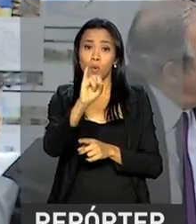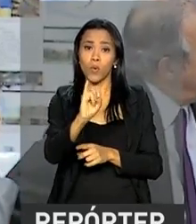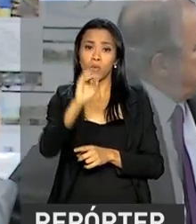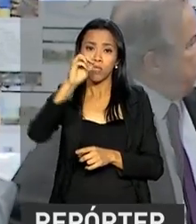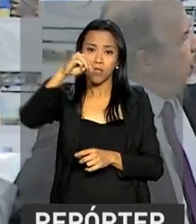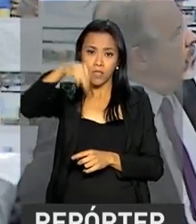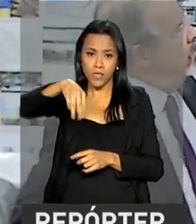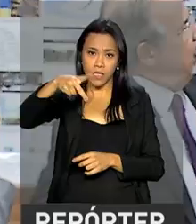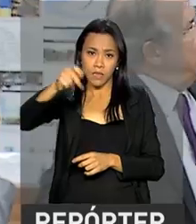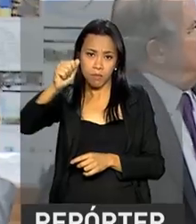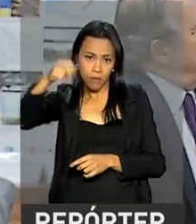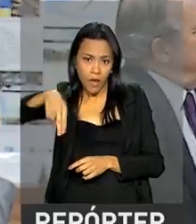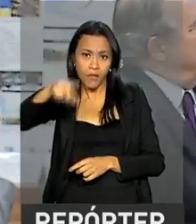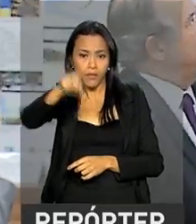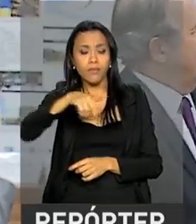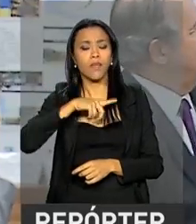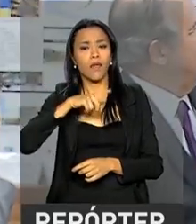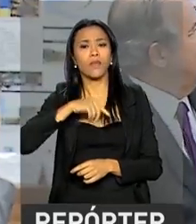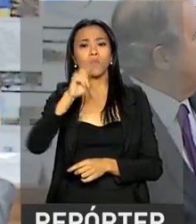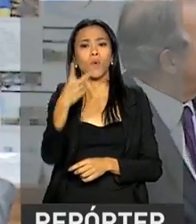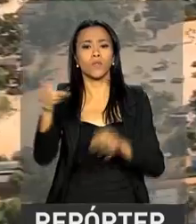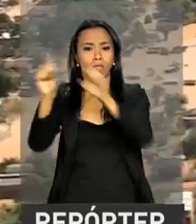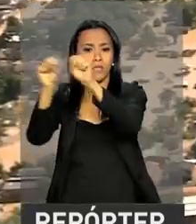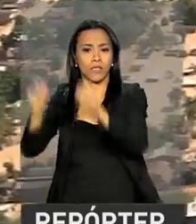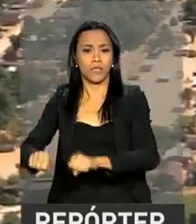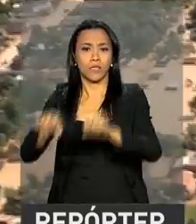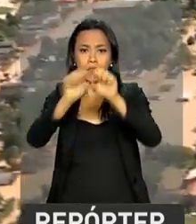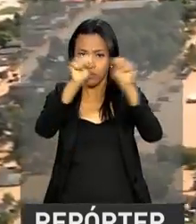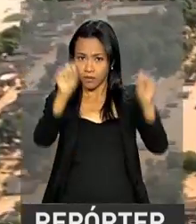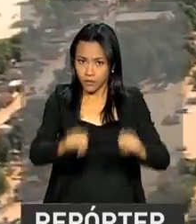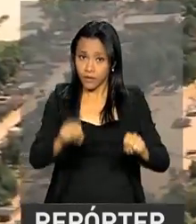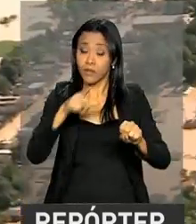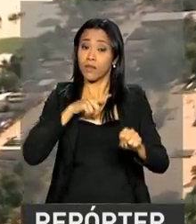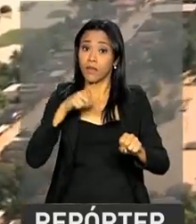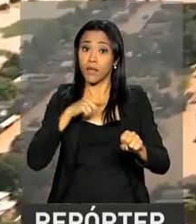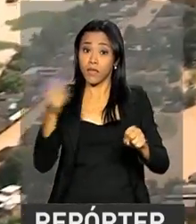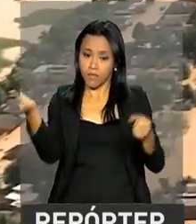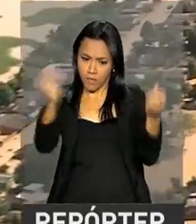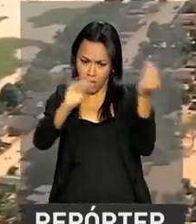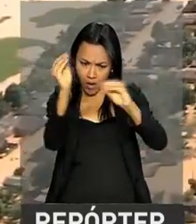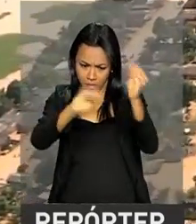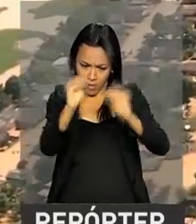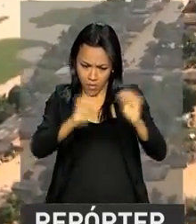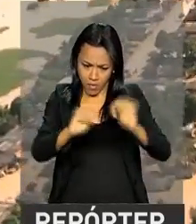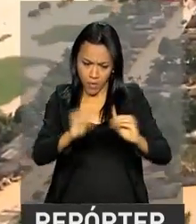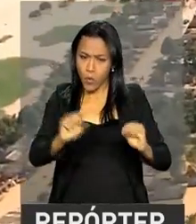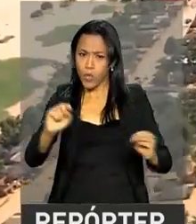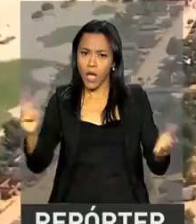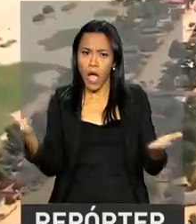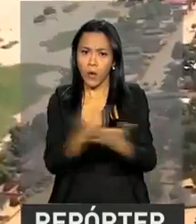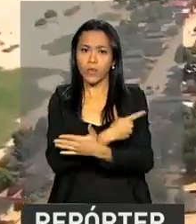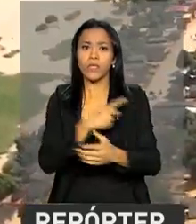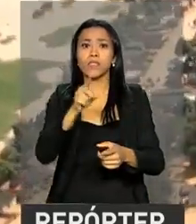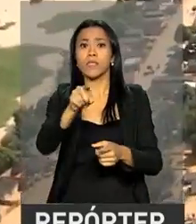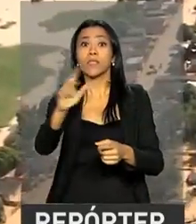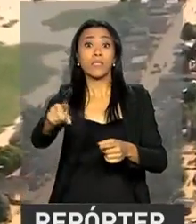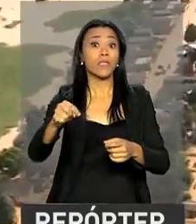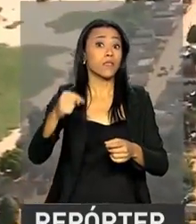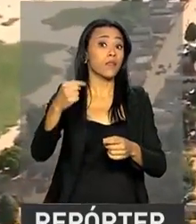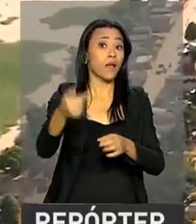funcionando está disponível em duas plataformas além de enchentes do sistema será capaz de prever com antecedência